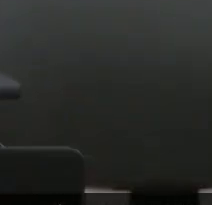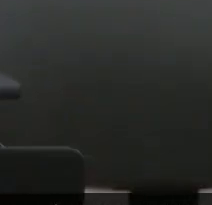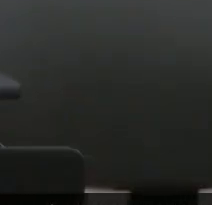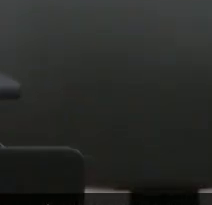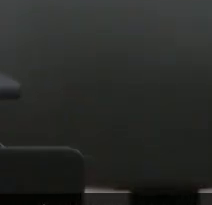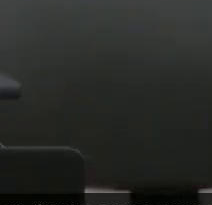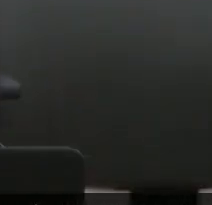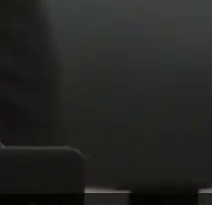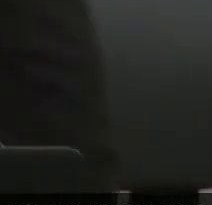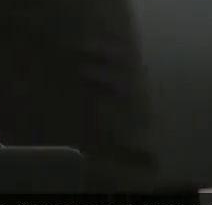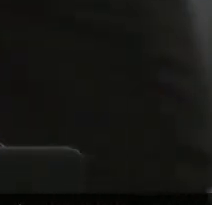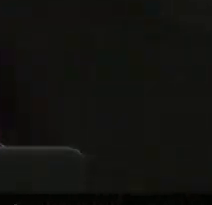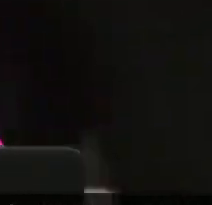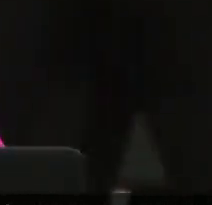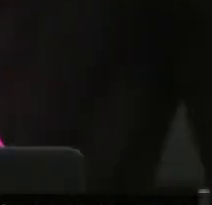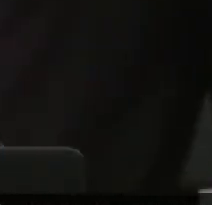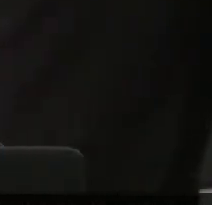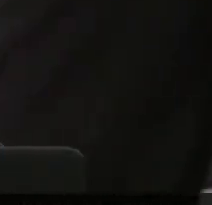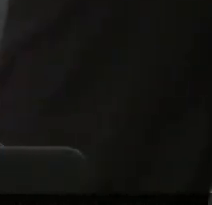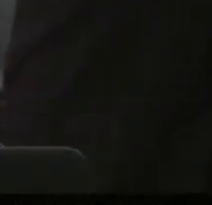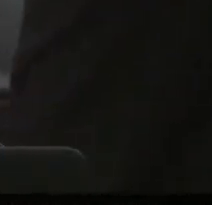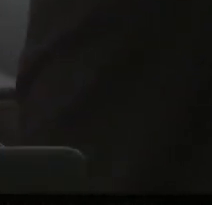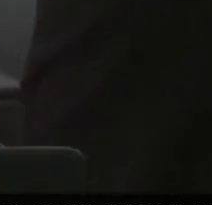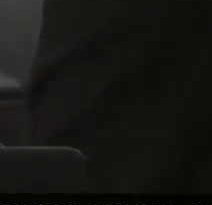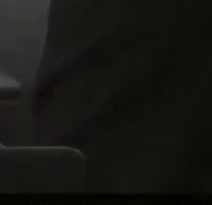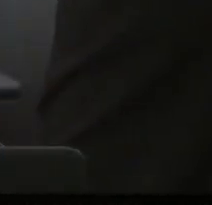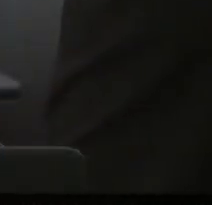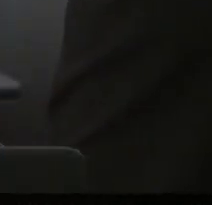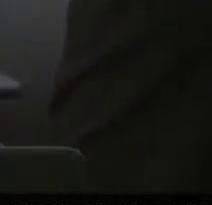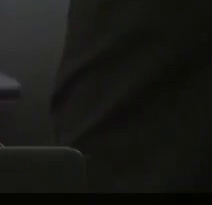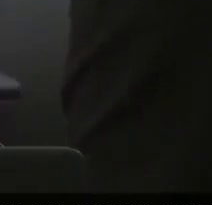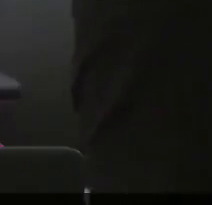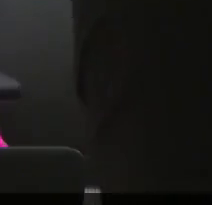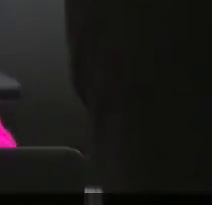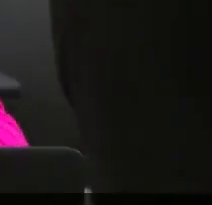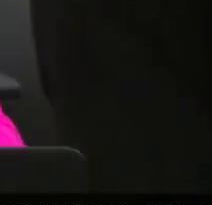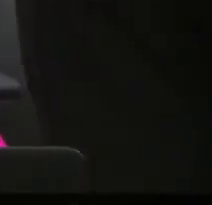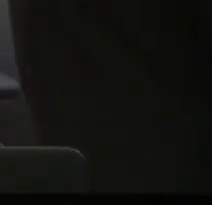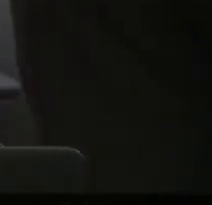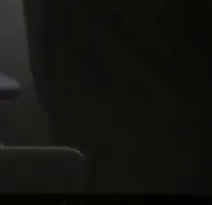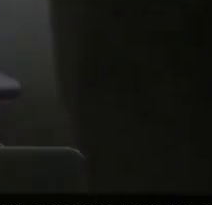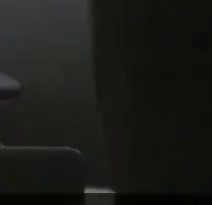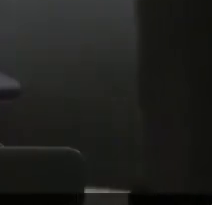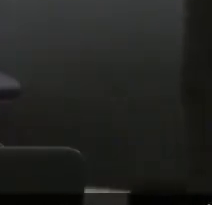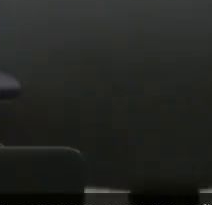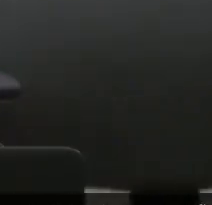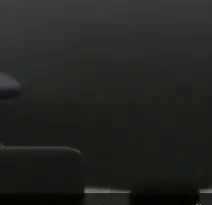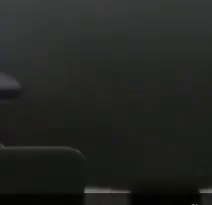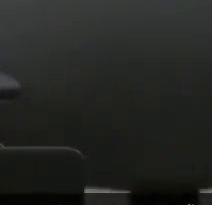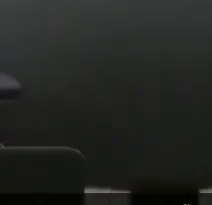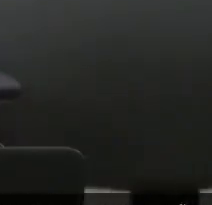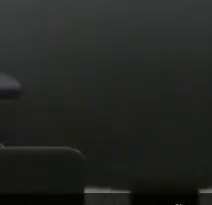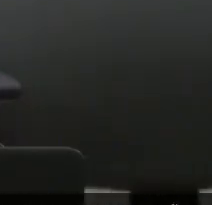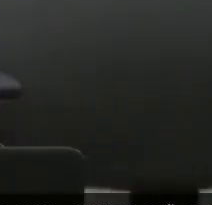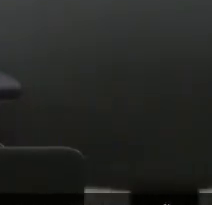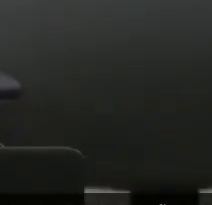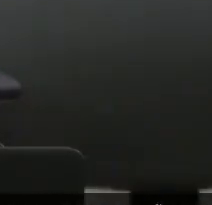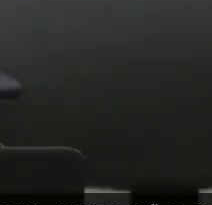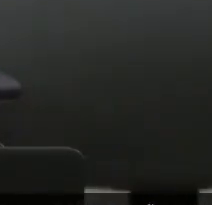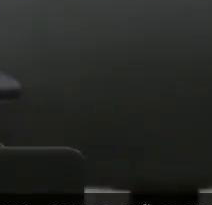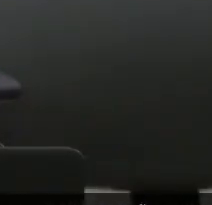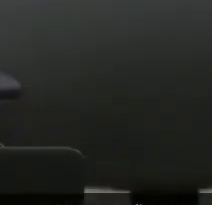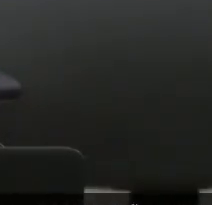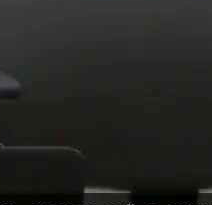os aprovados pareceres de redação final e passa-se a terceira fase da hora do dia e